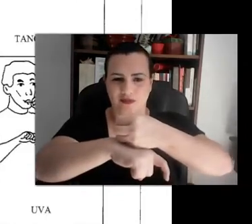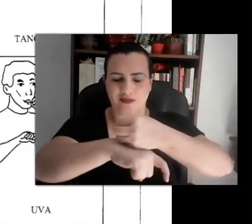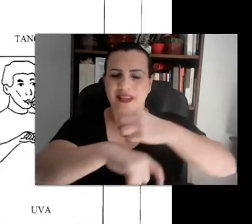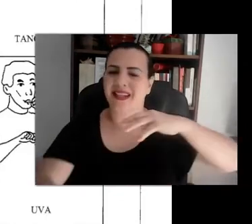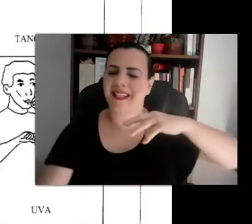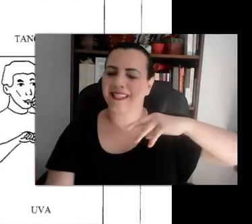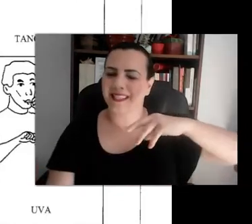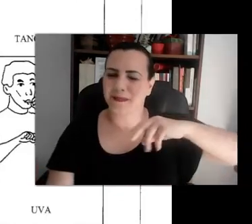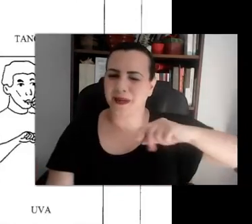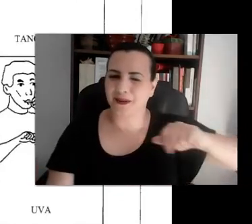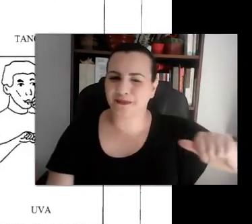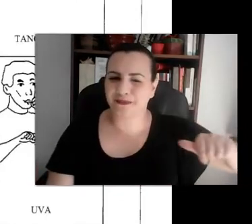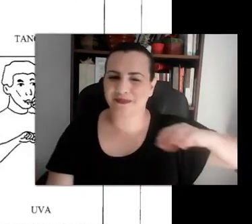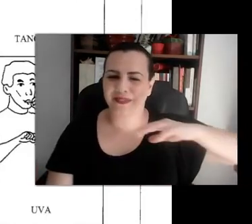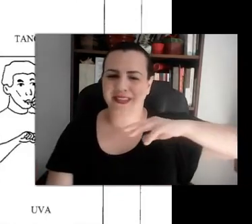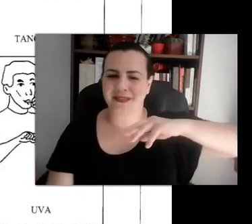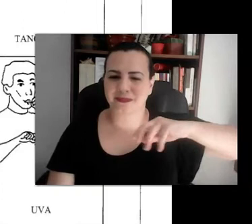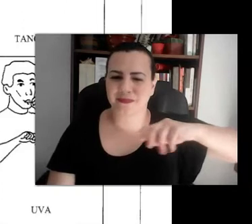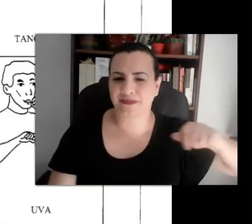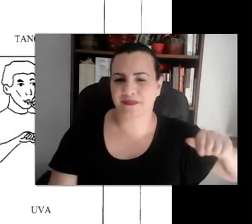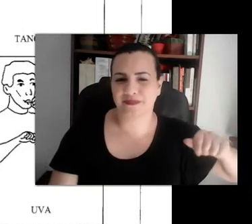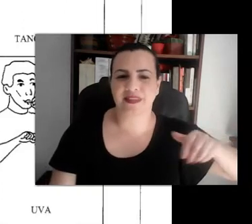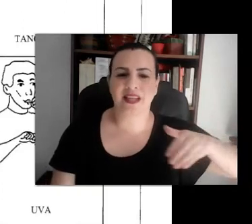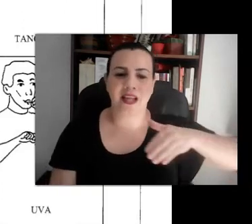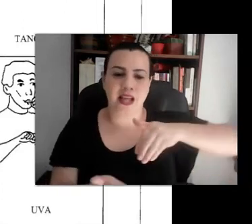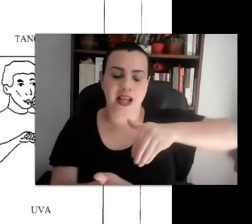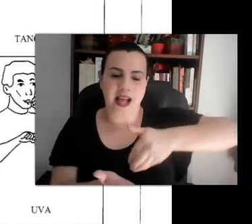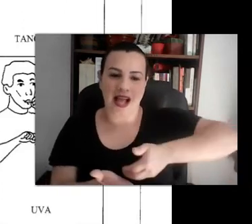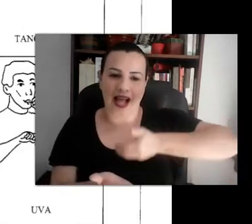Caju, limão,